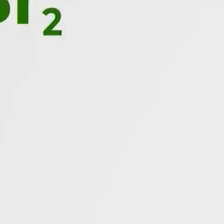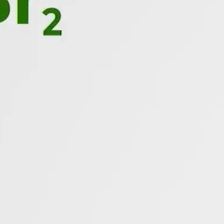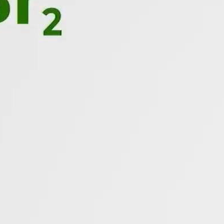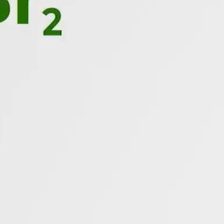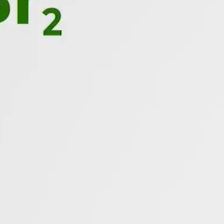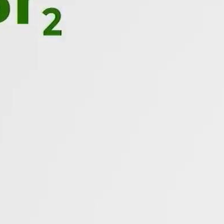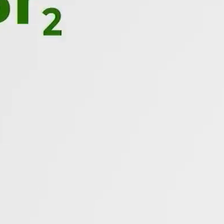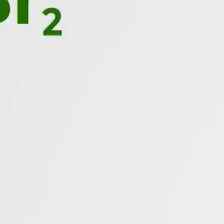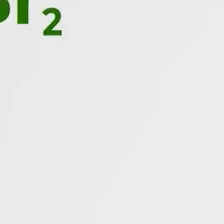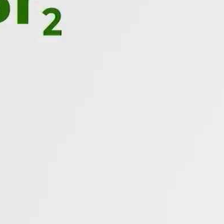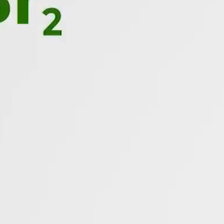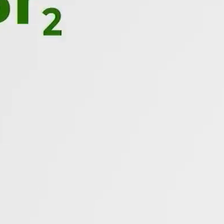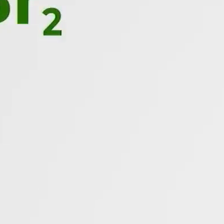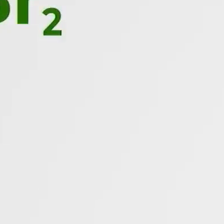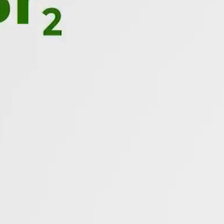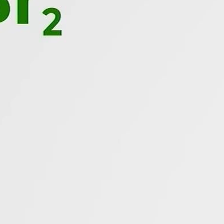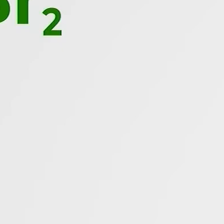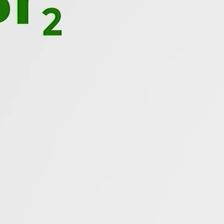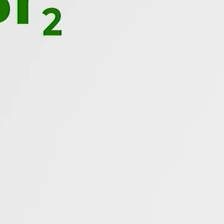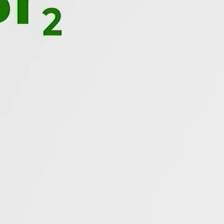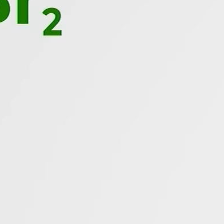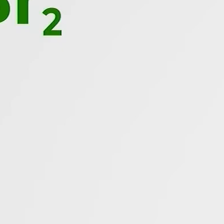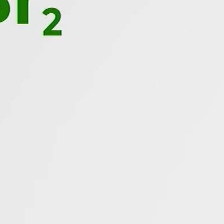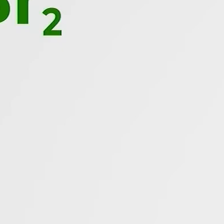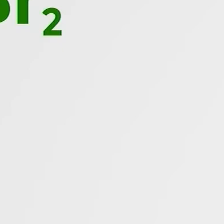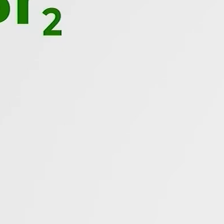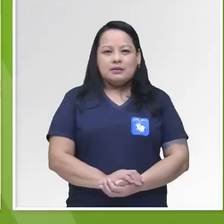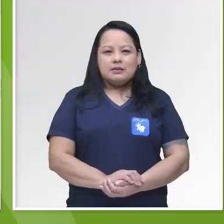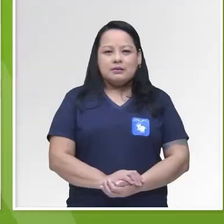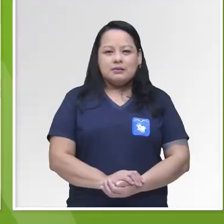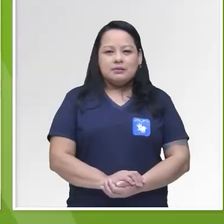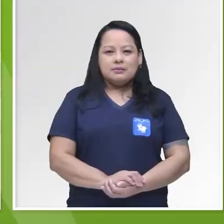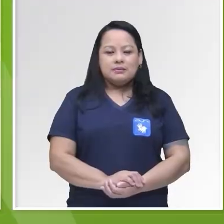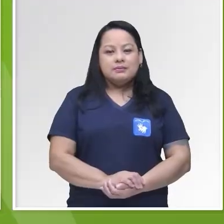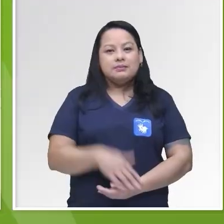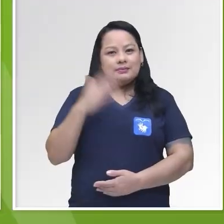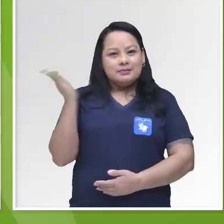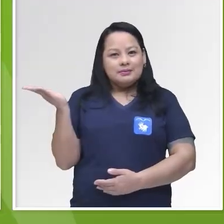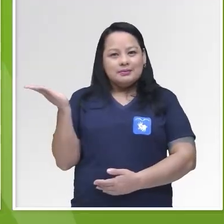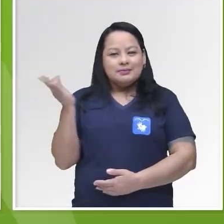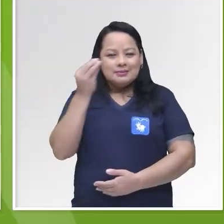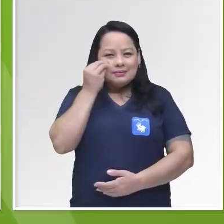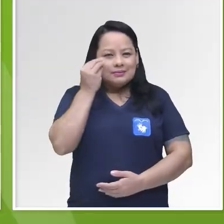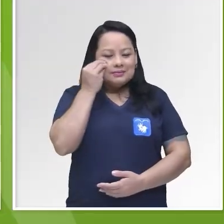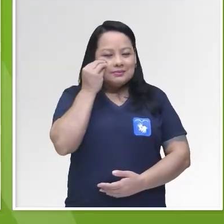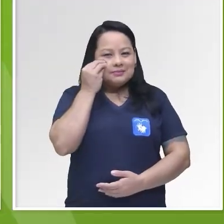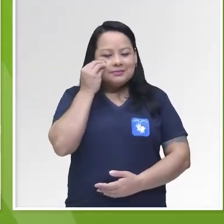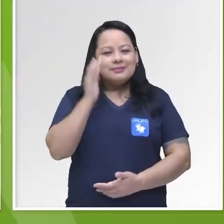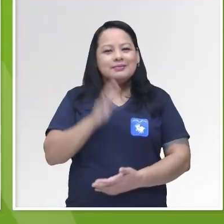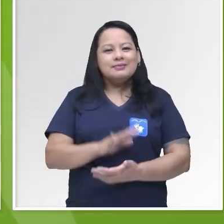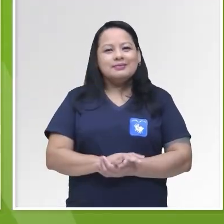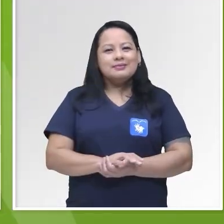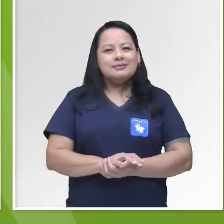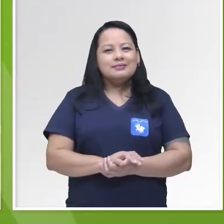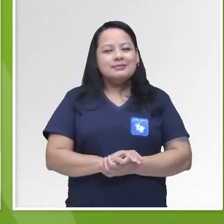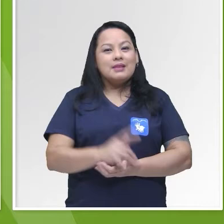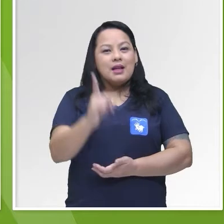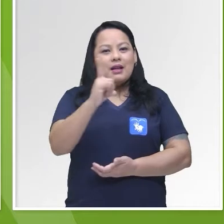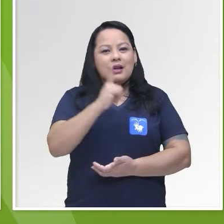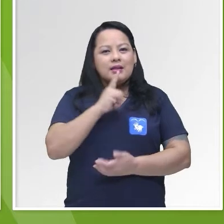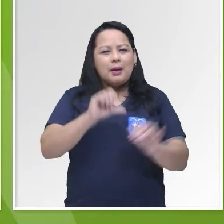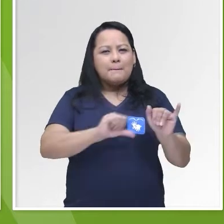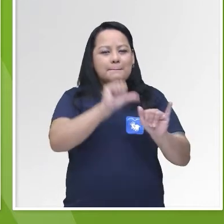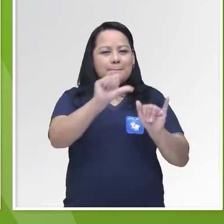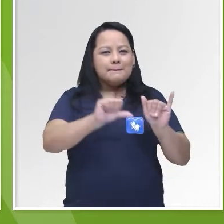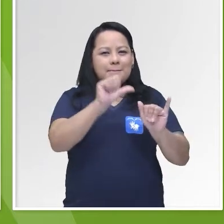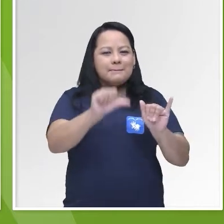Nós temos aí, observem aí, tá? Que eu tenho a